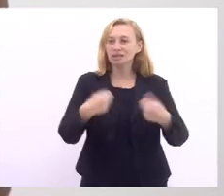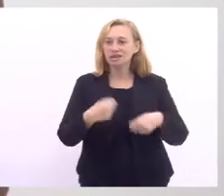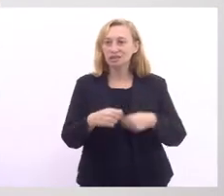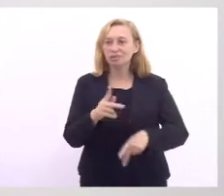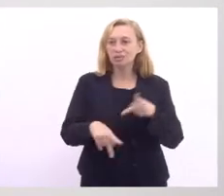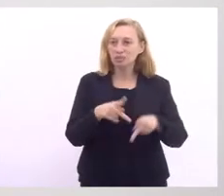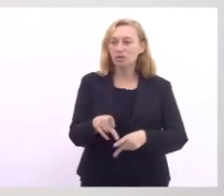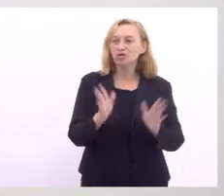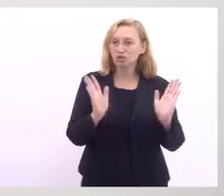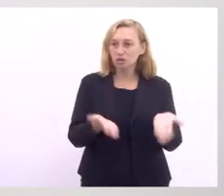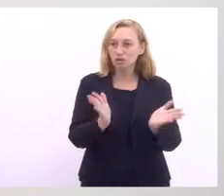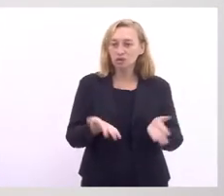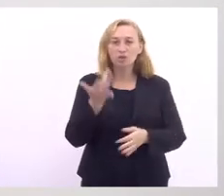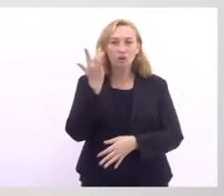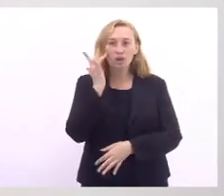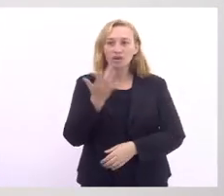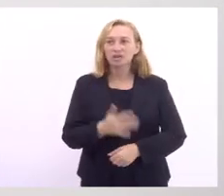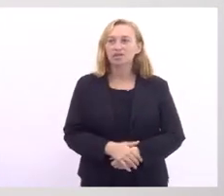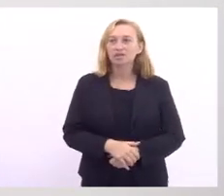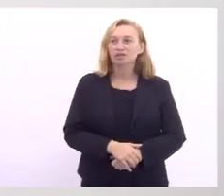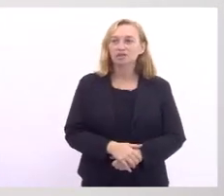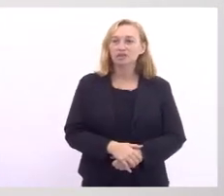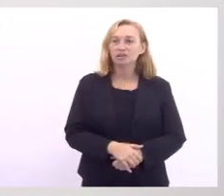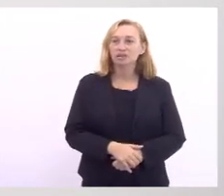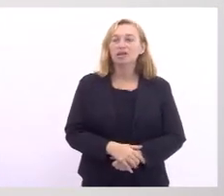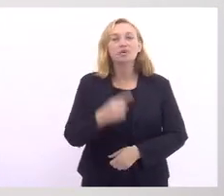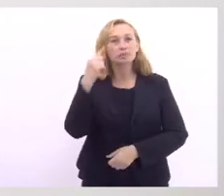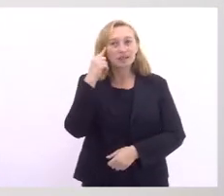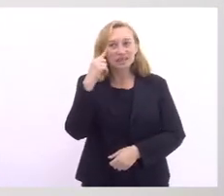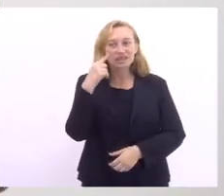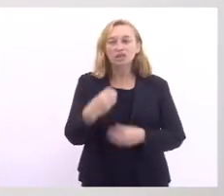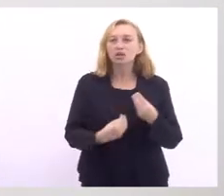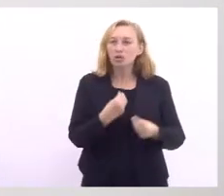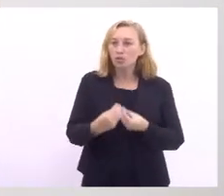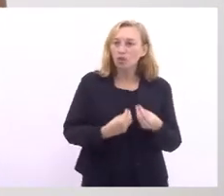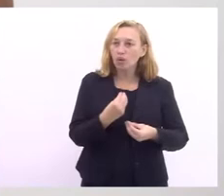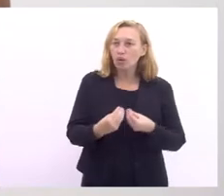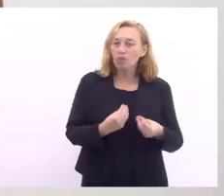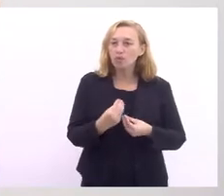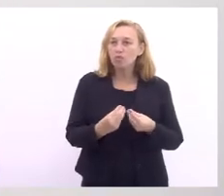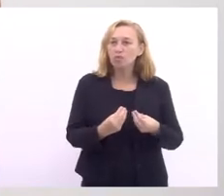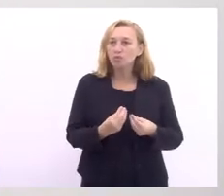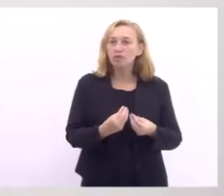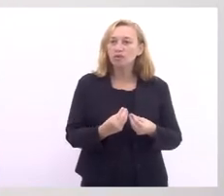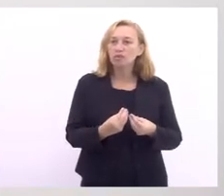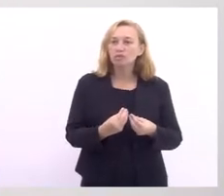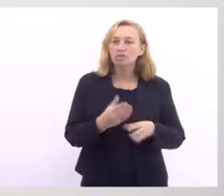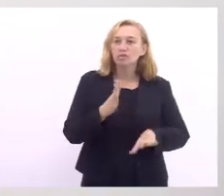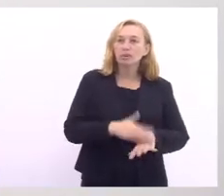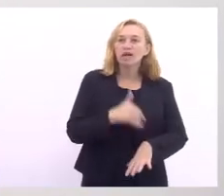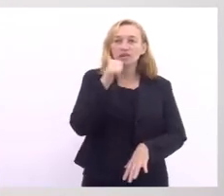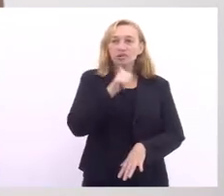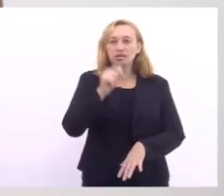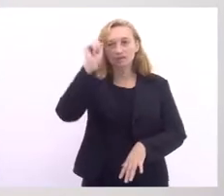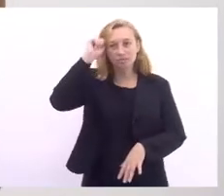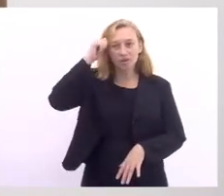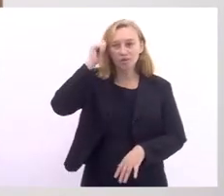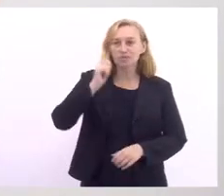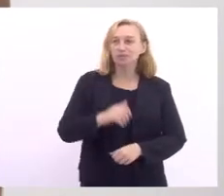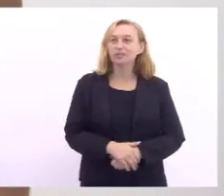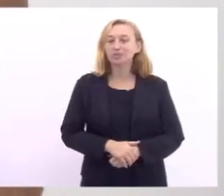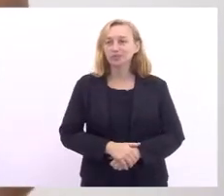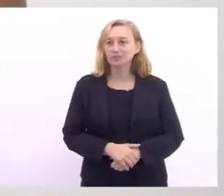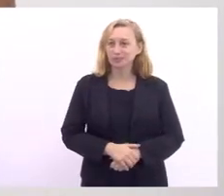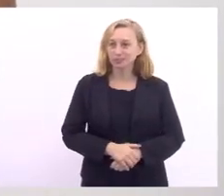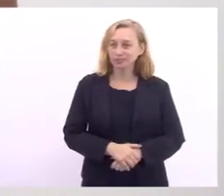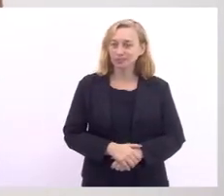população hoje né Acho que inclusive pensando de que forma a gente traz inclusive muito mais mulheres negras para esses espaços de